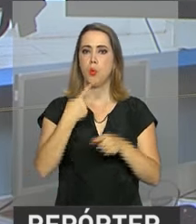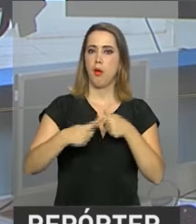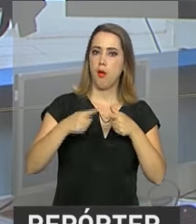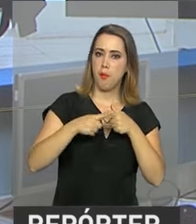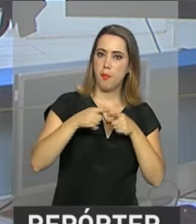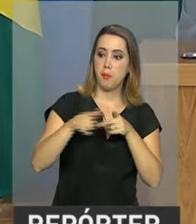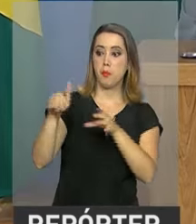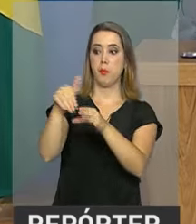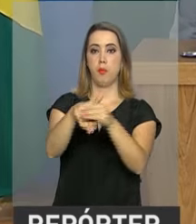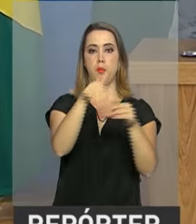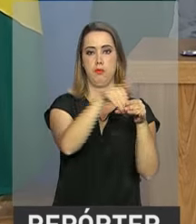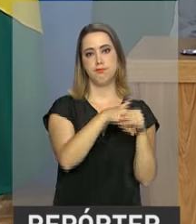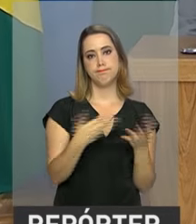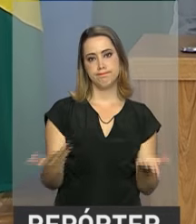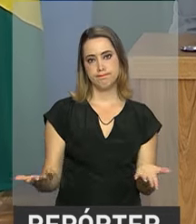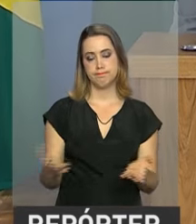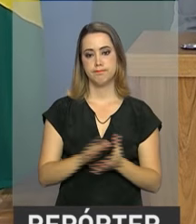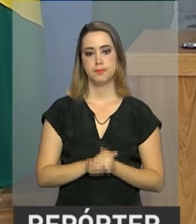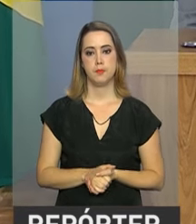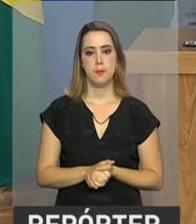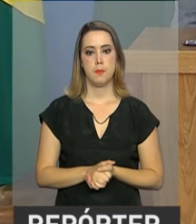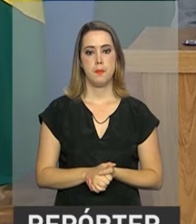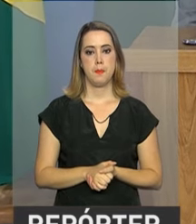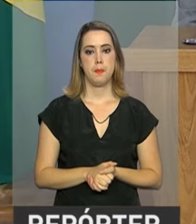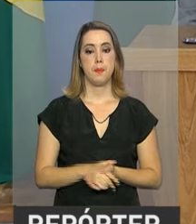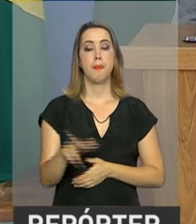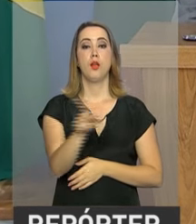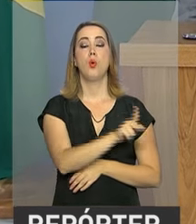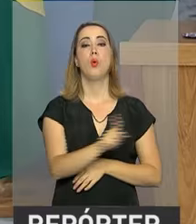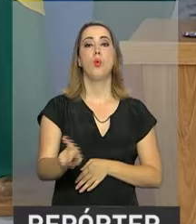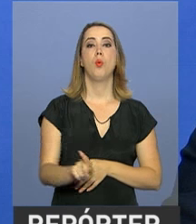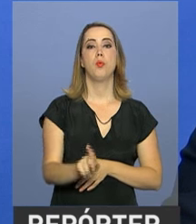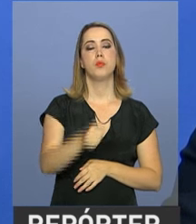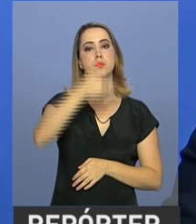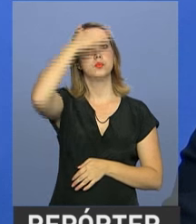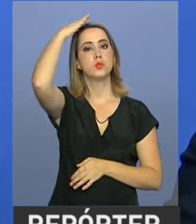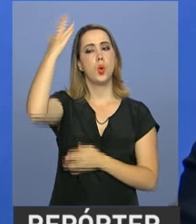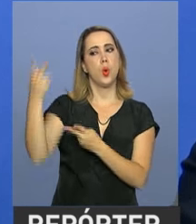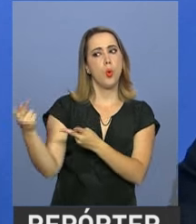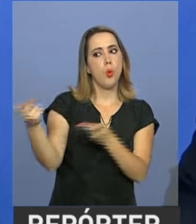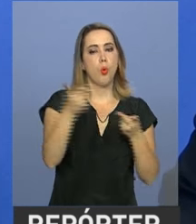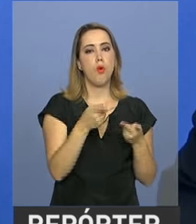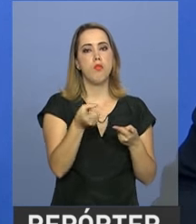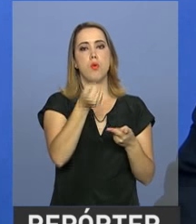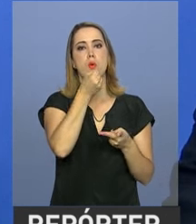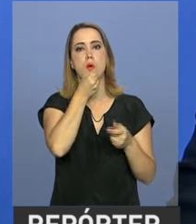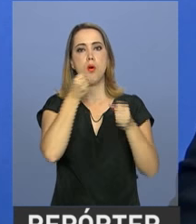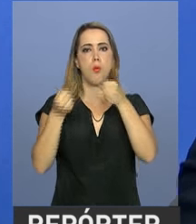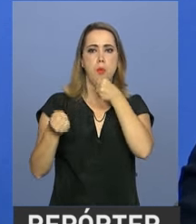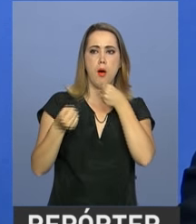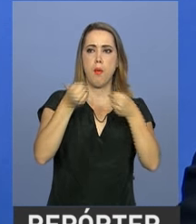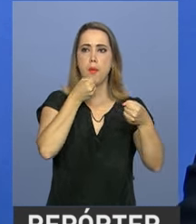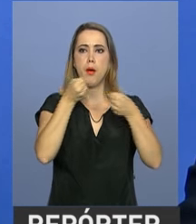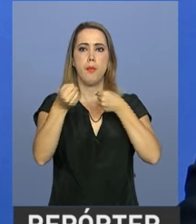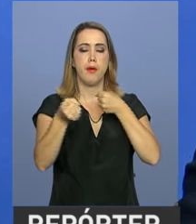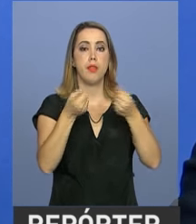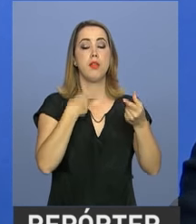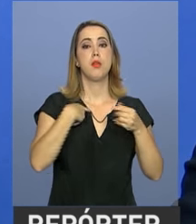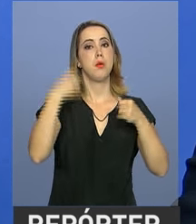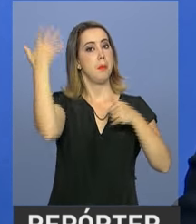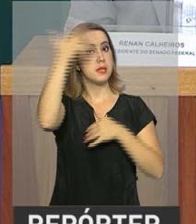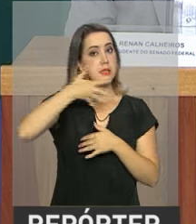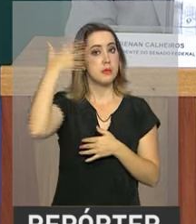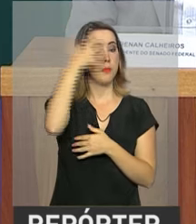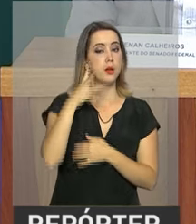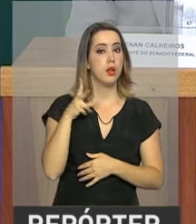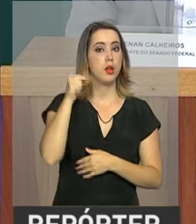eleitorais. O presidente Michel Temer disse que convocou a imprensa para deixar claro o acordo feito